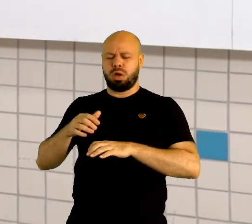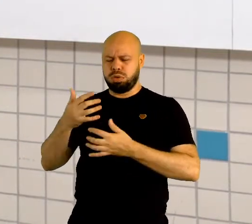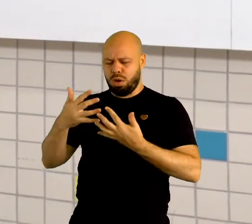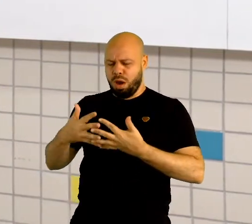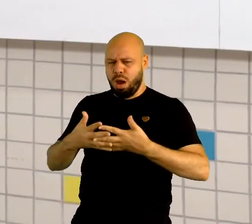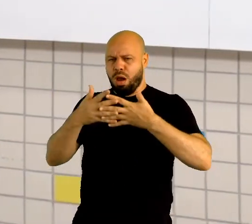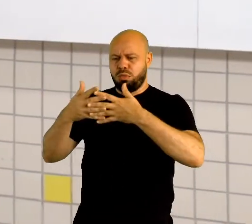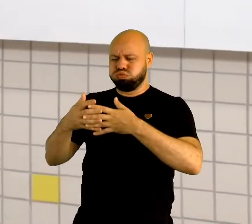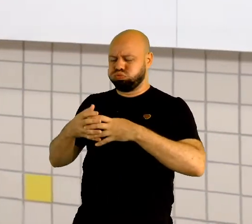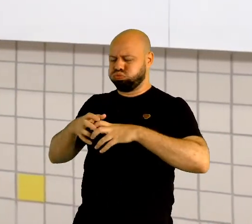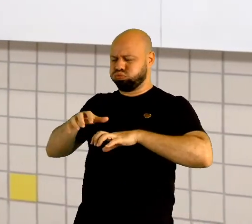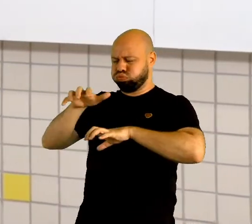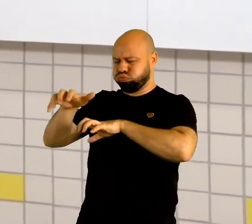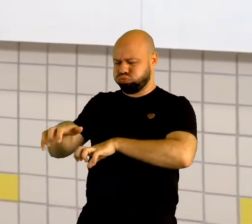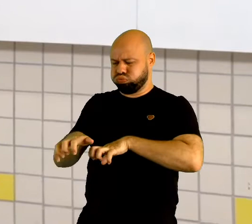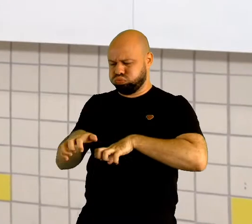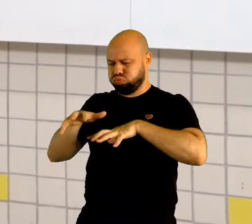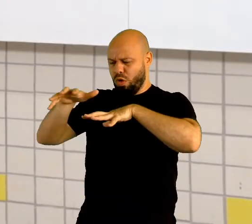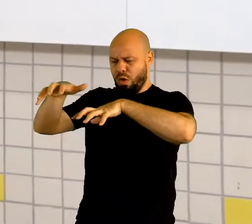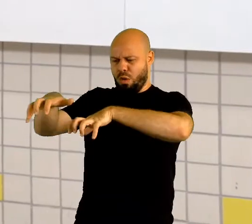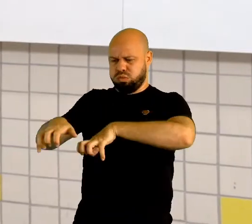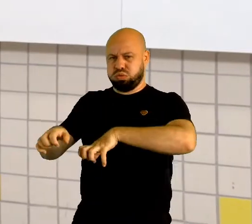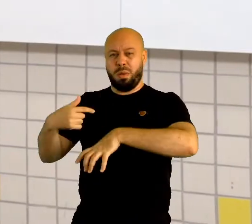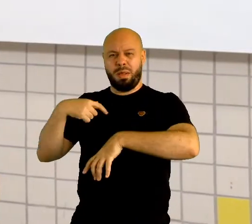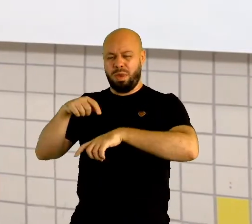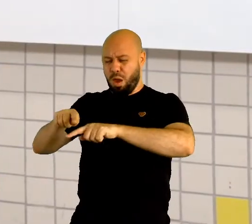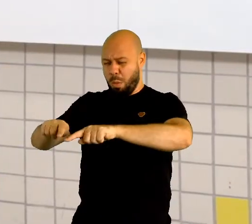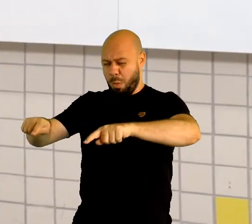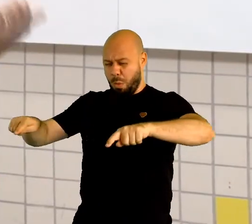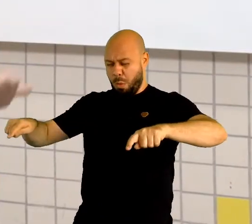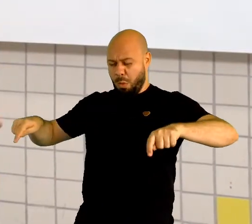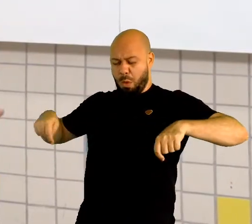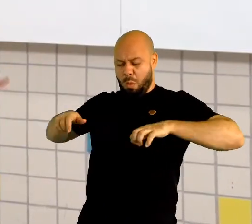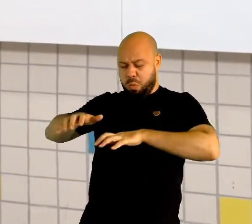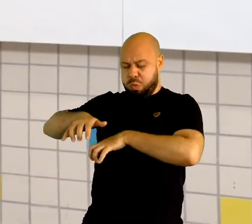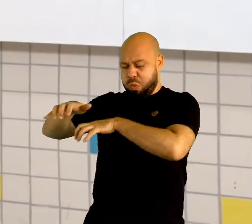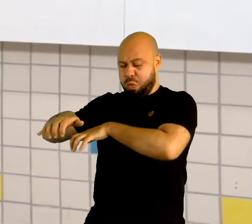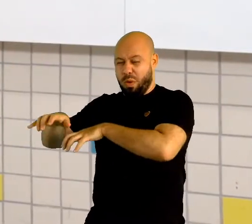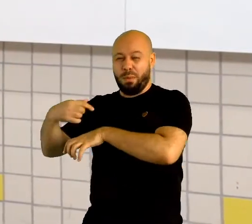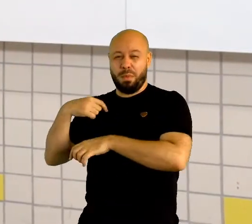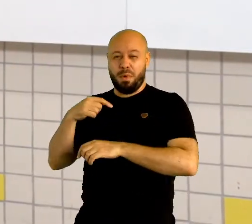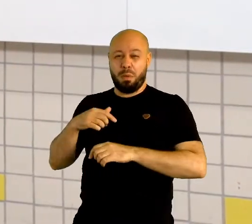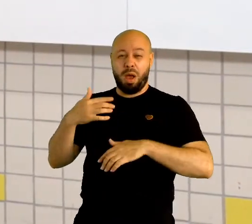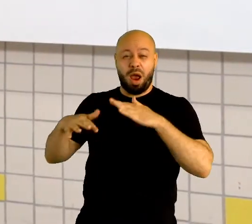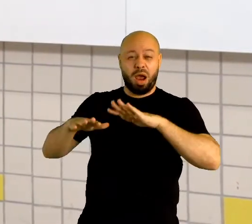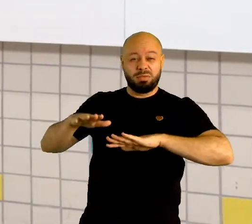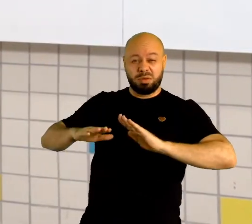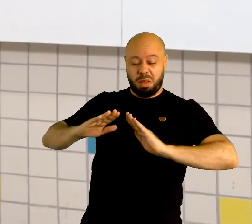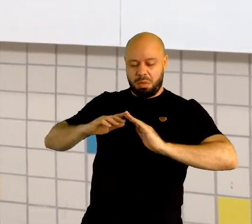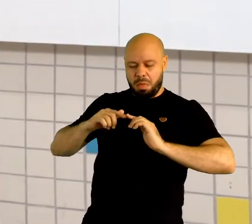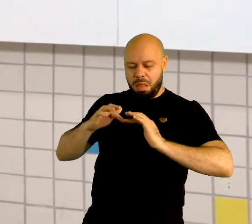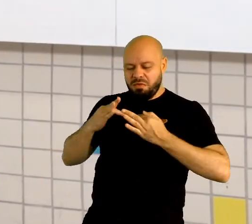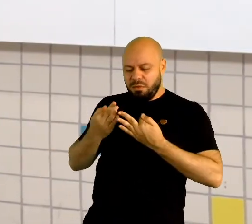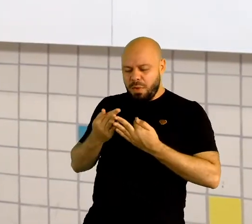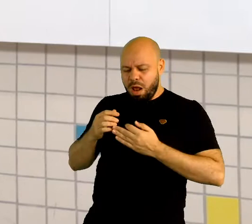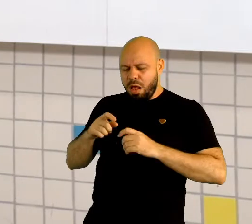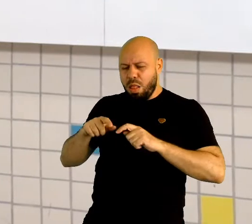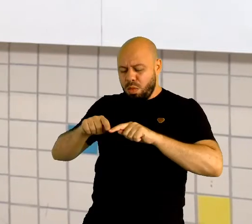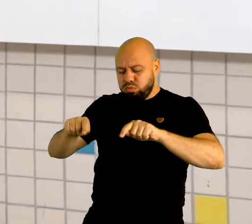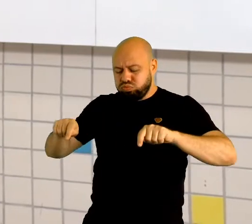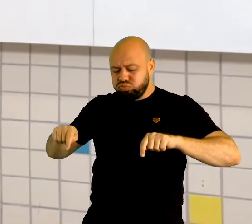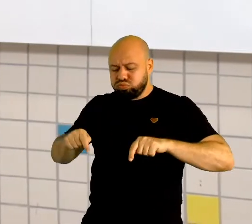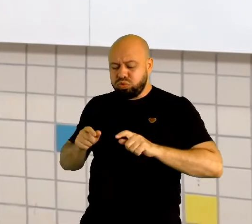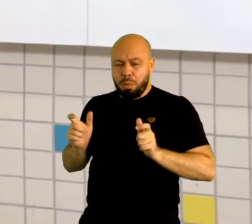moderna, o trabalho é feito em grandes extensões de terra, tá? Diferente da agricultura tradicional, que as terras são